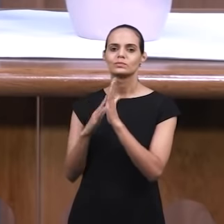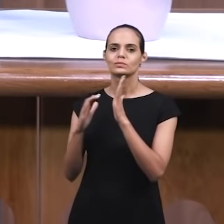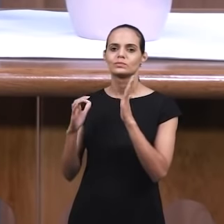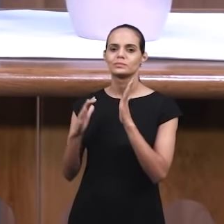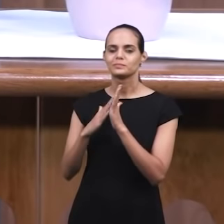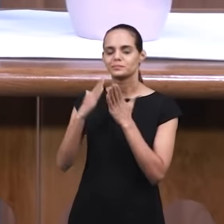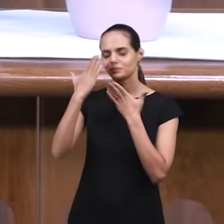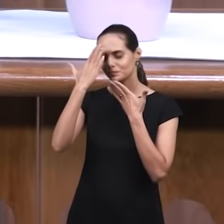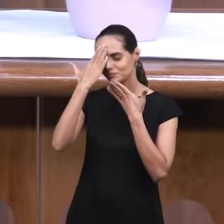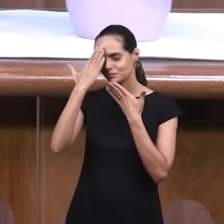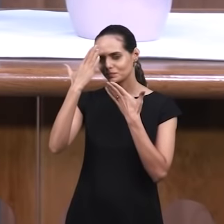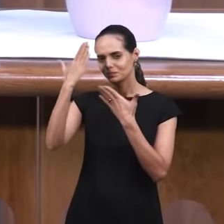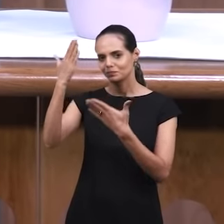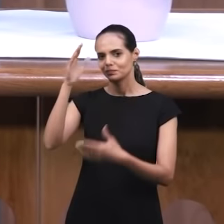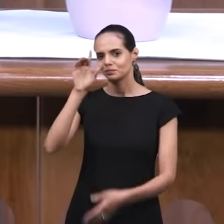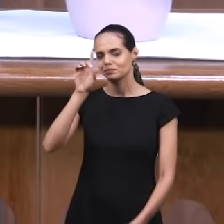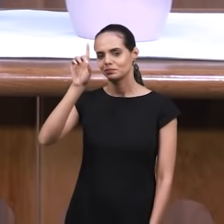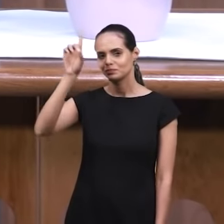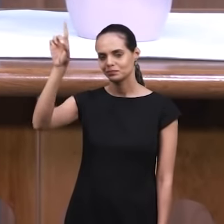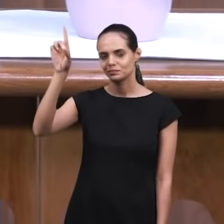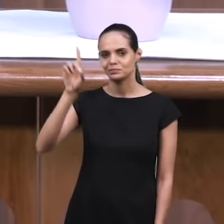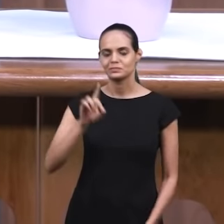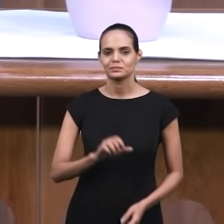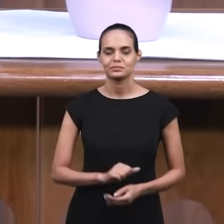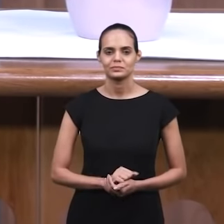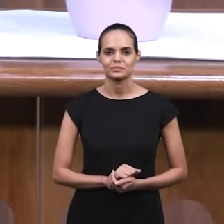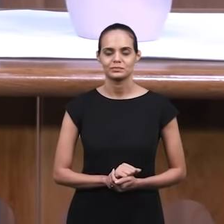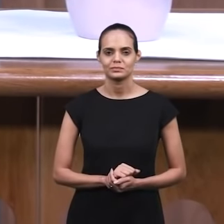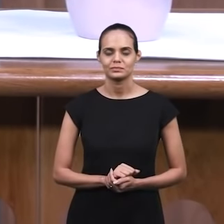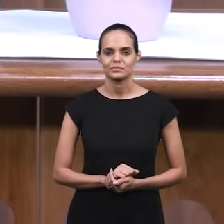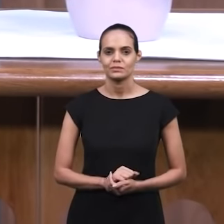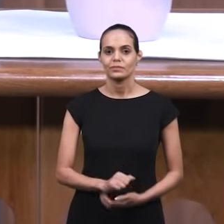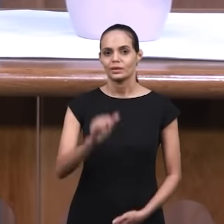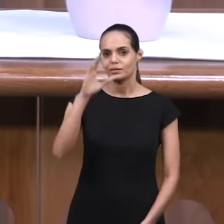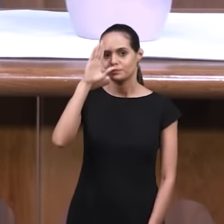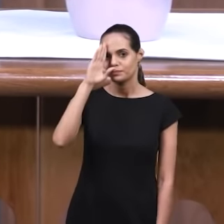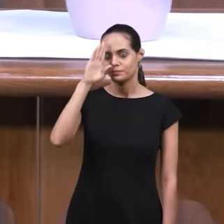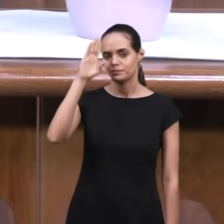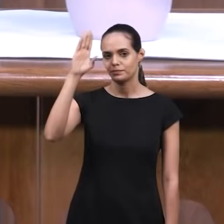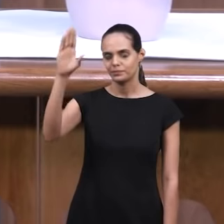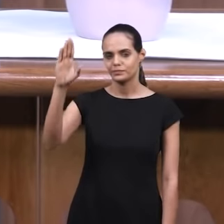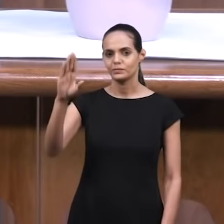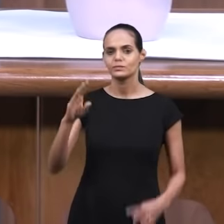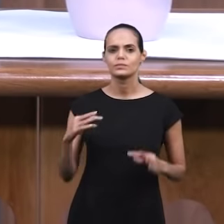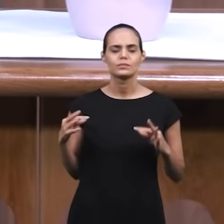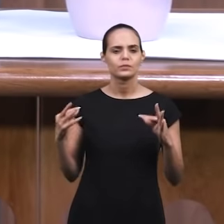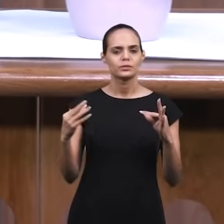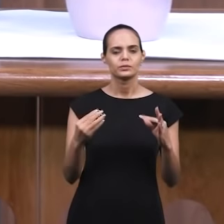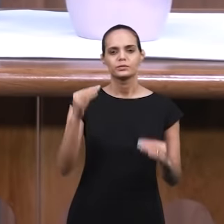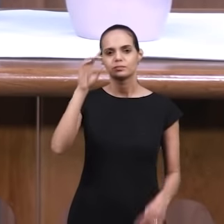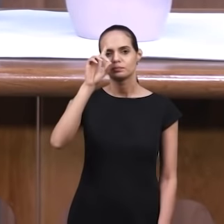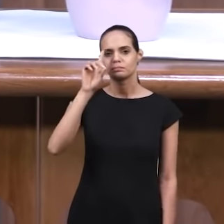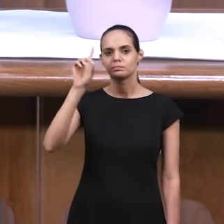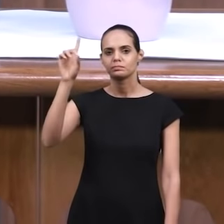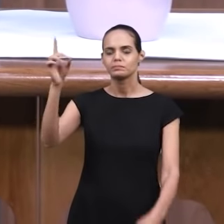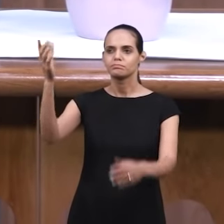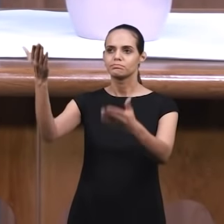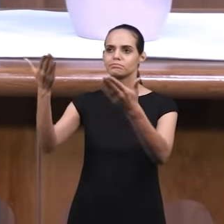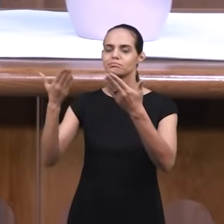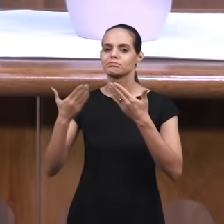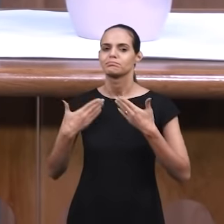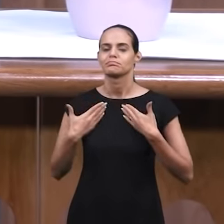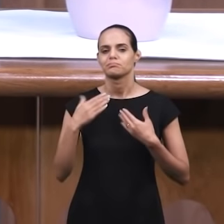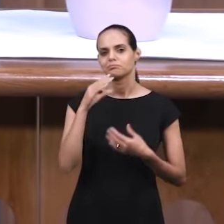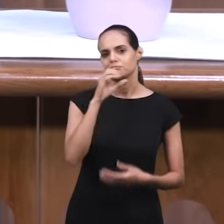Deus, principalmente em razão daquilo que Deus nos tem concedido nos fins de